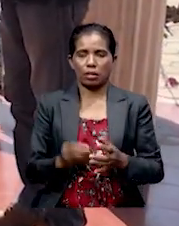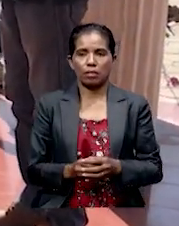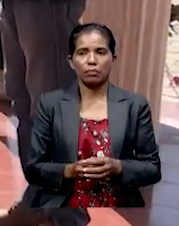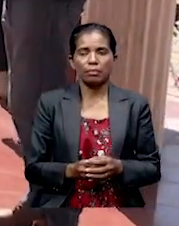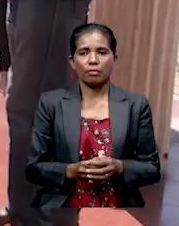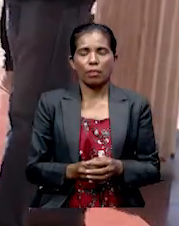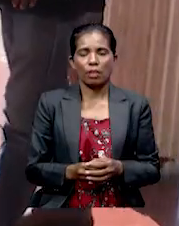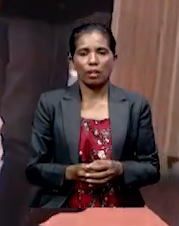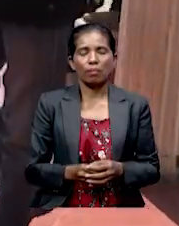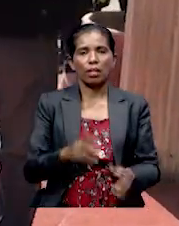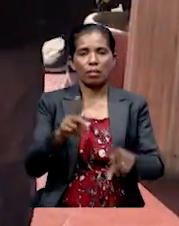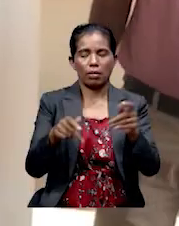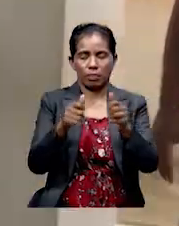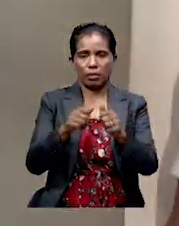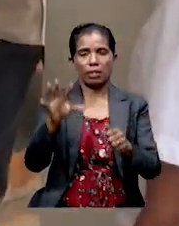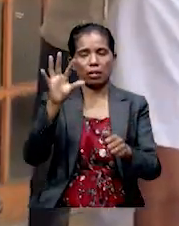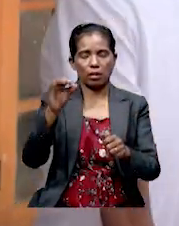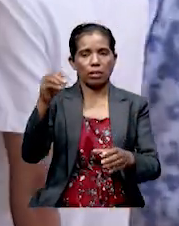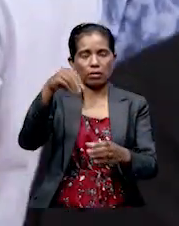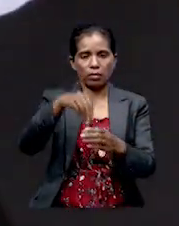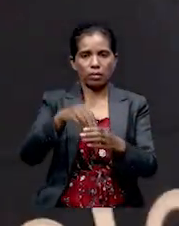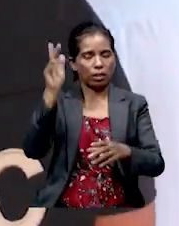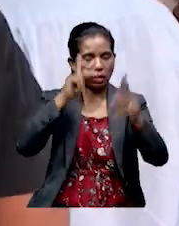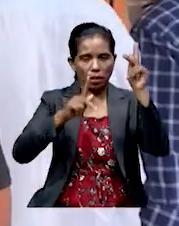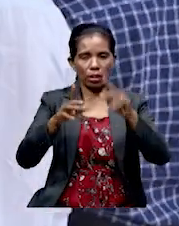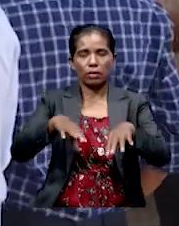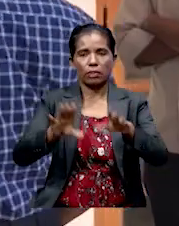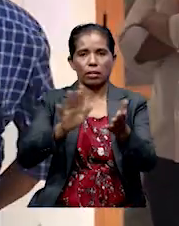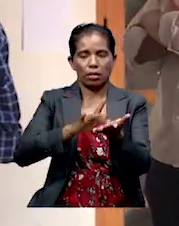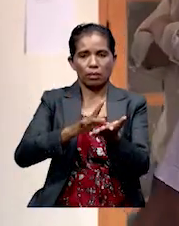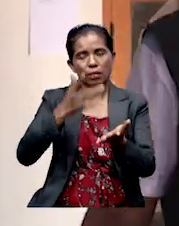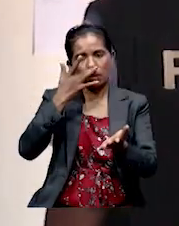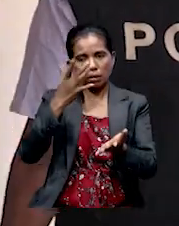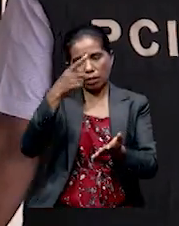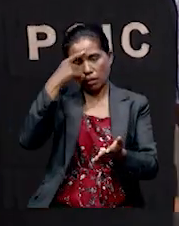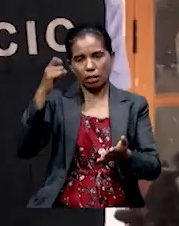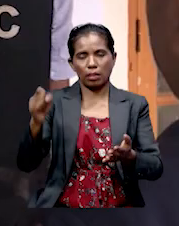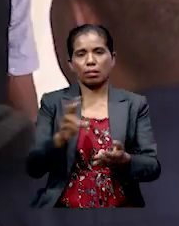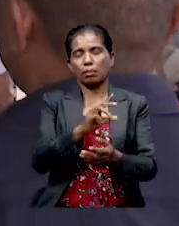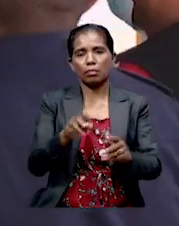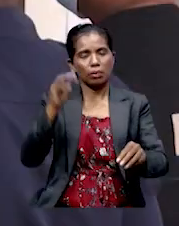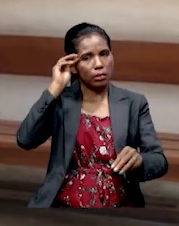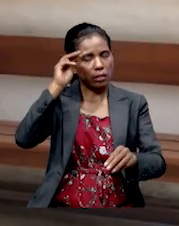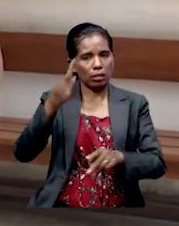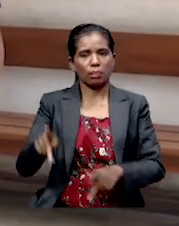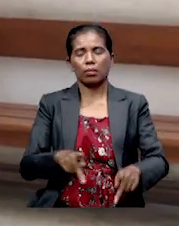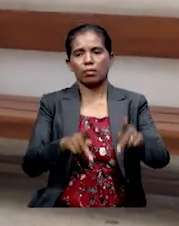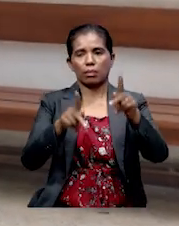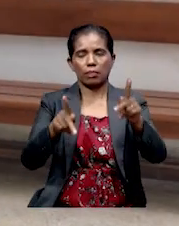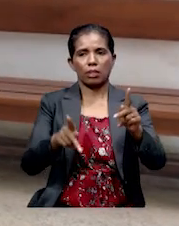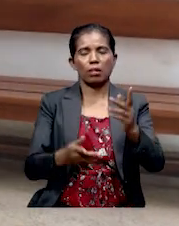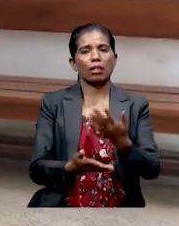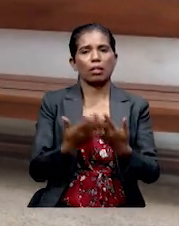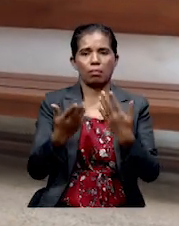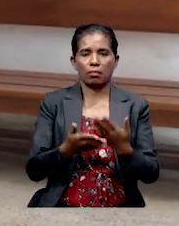Katir, barguido na Insia, neve envolve e acaso tráfico de droga, tamba acusação Ministério Público, barguido na Insia leve, no